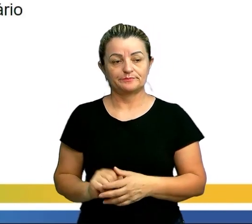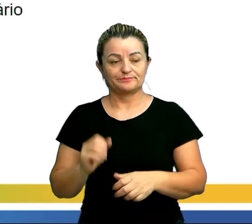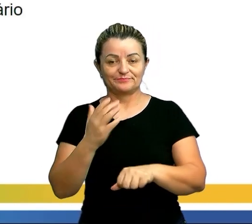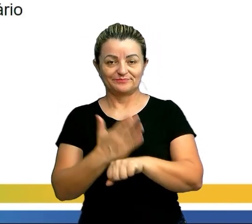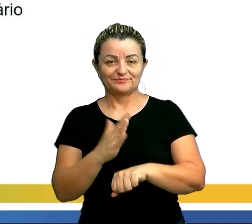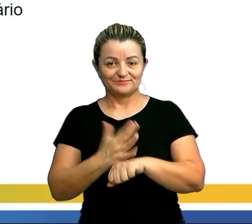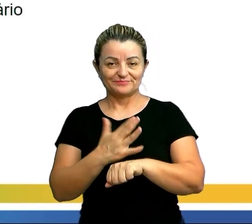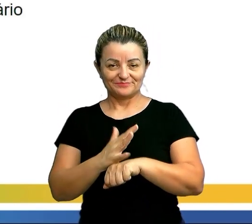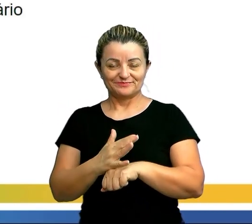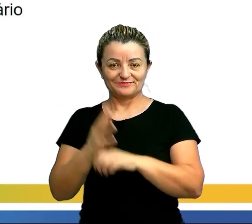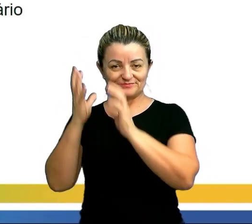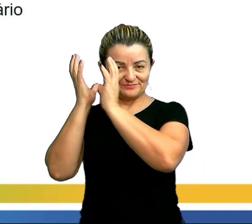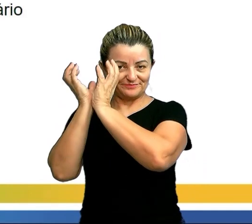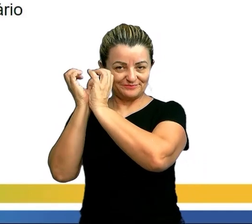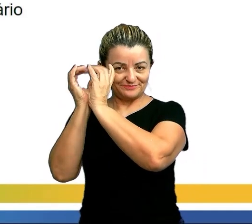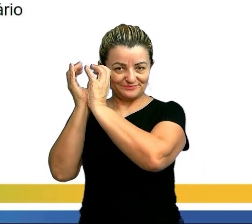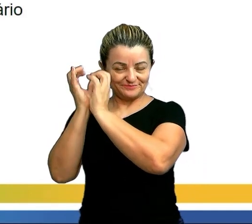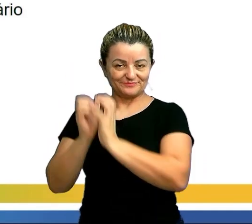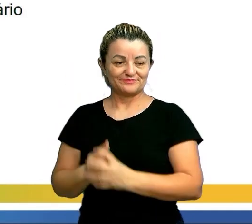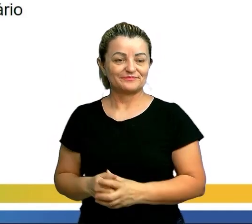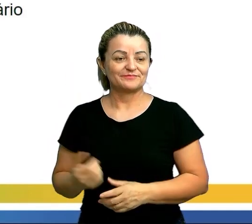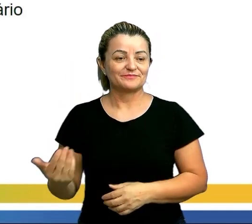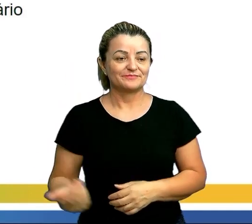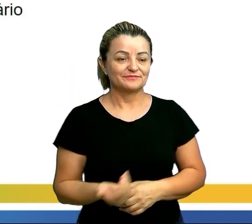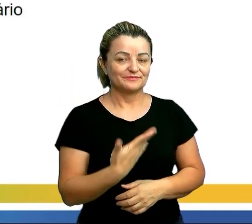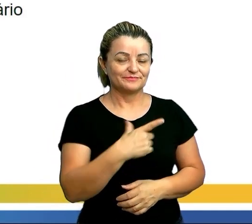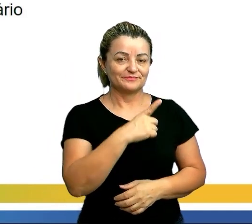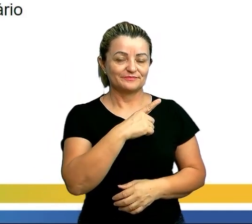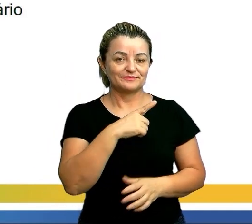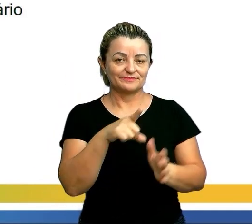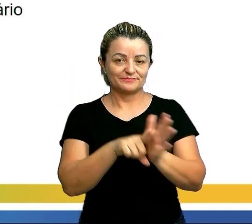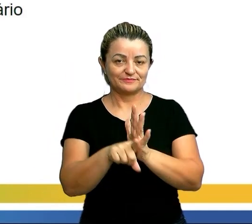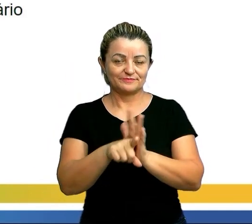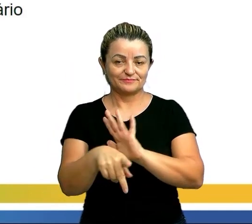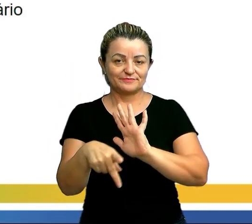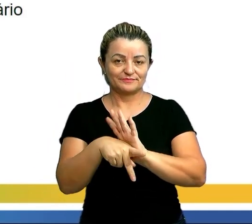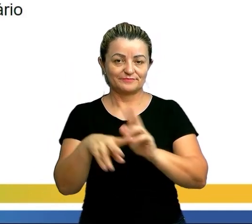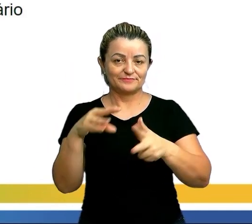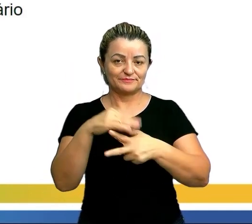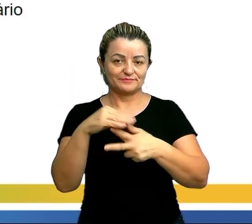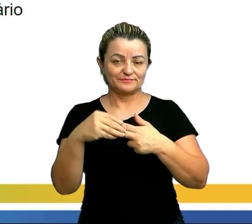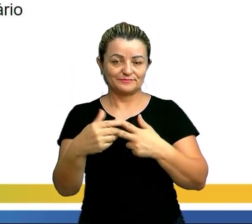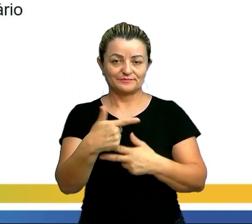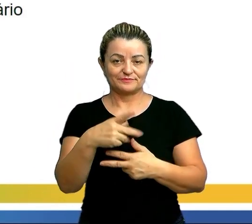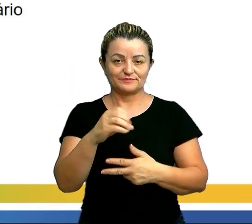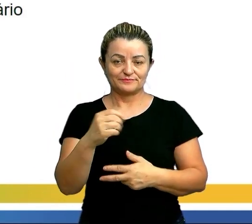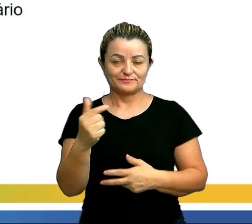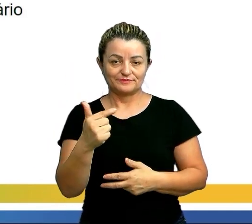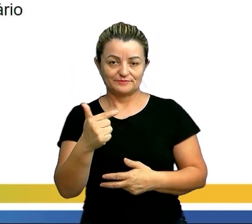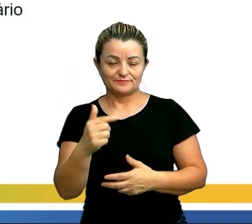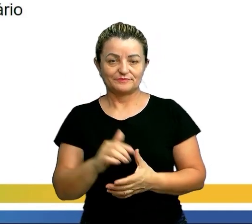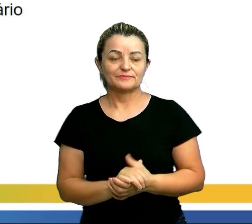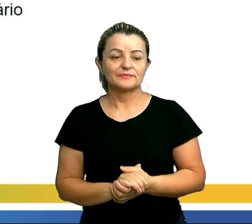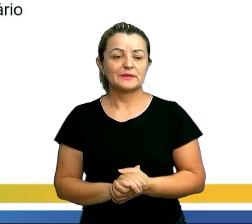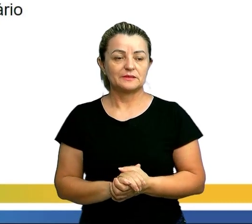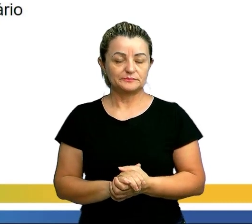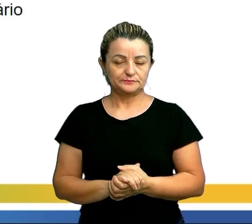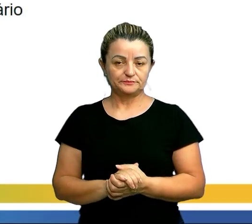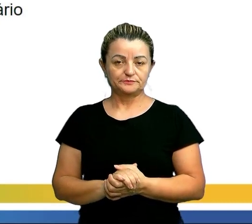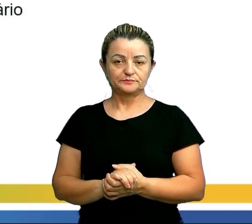nosso cérebro? Temos aí uma questão do Enem 2022 que diz o